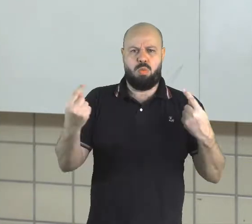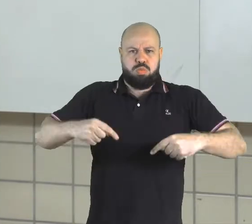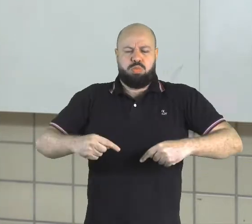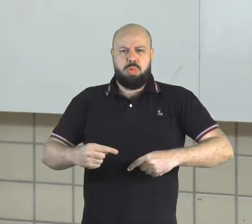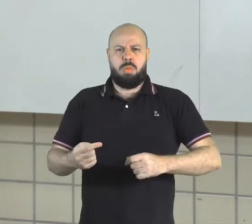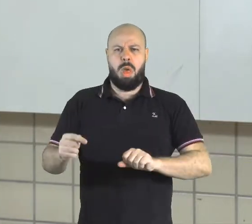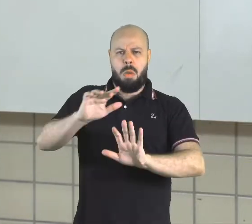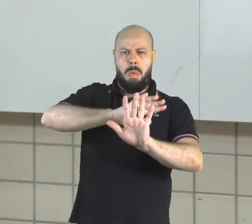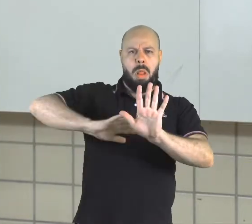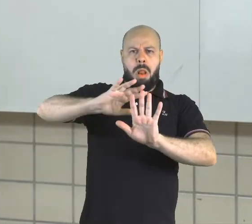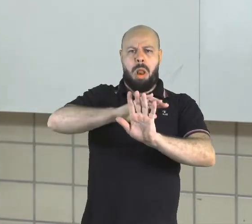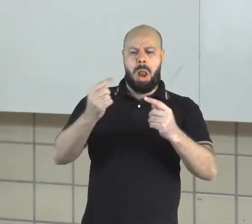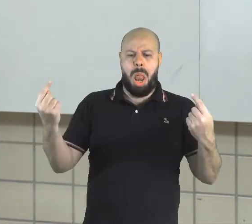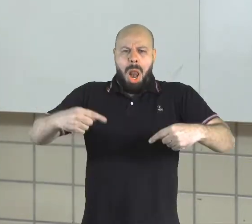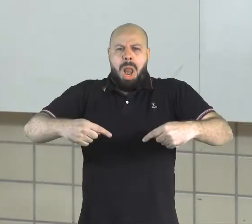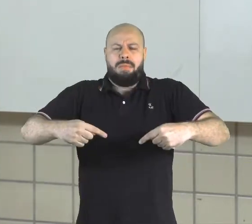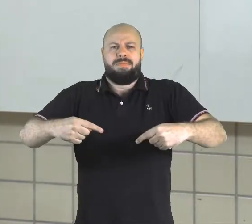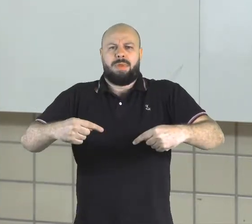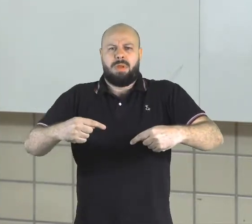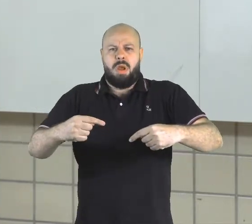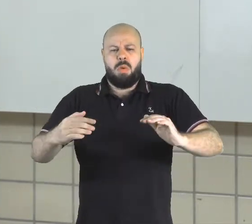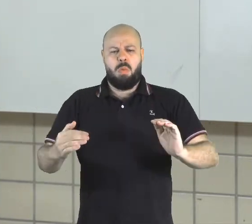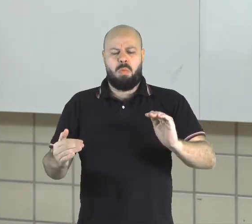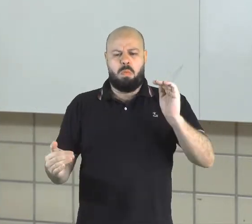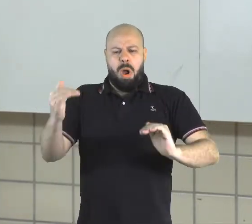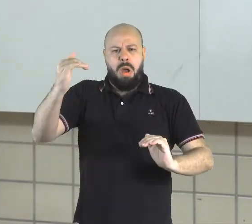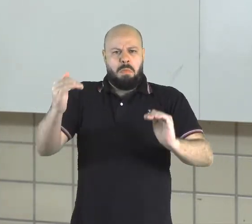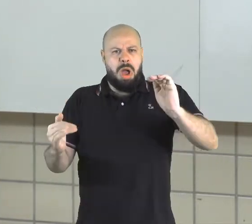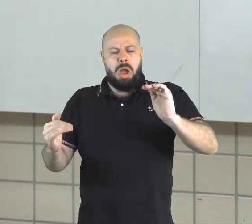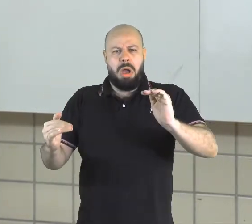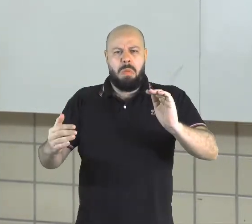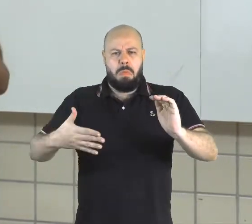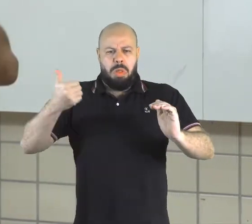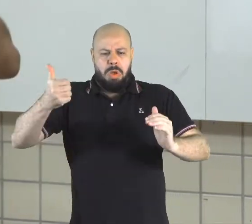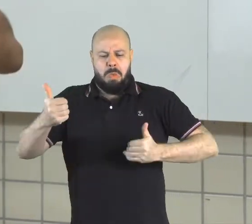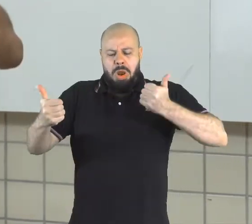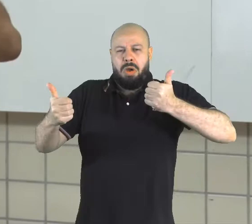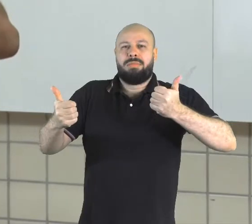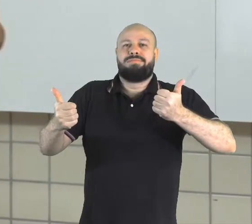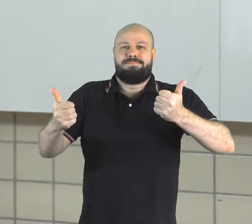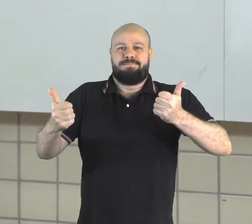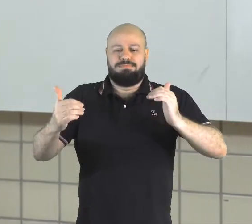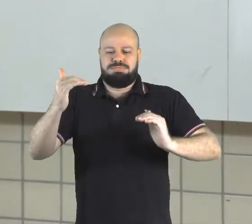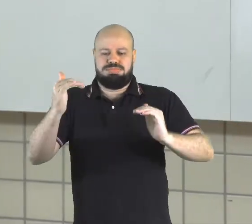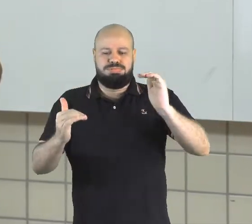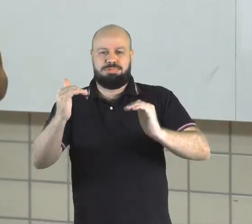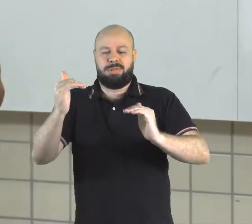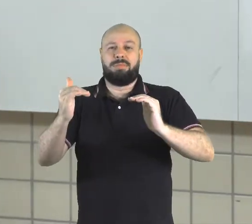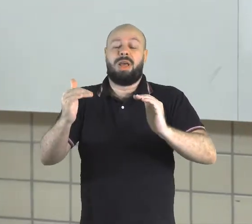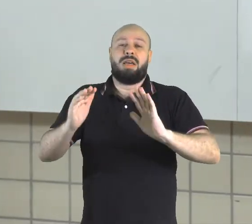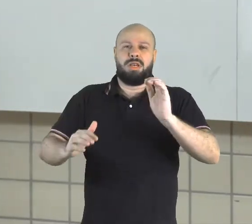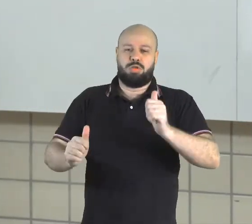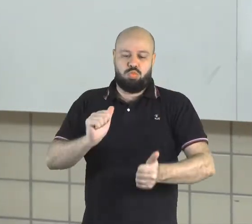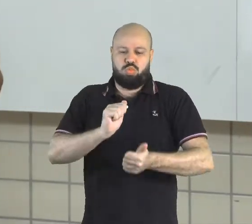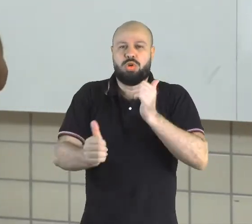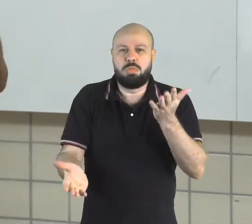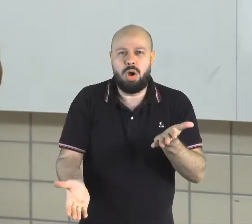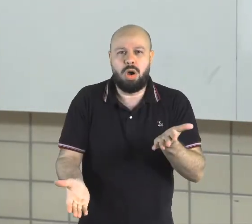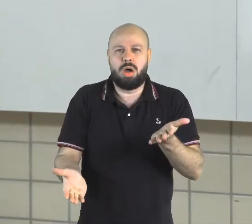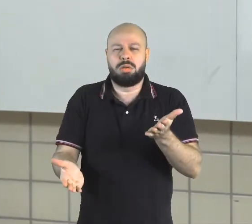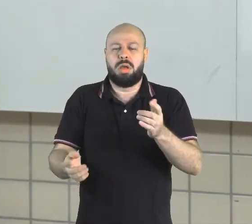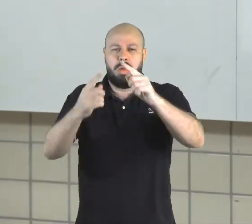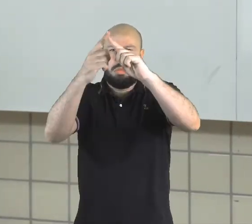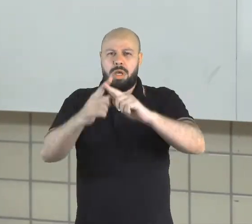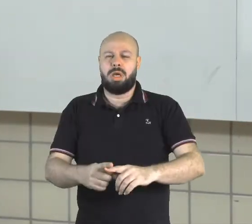ideológica, uma disputa de superação, para ver quem era o melhor na carreira dos esportes, para ver quem era o melhor na